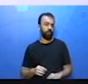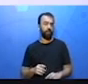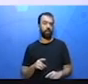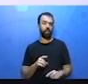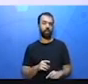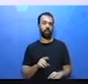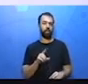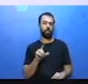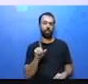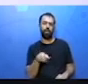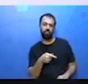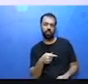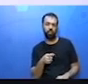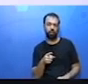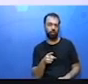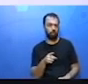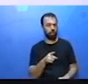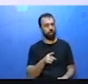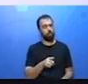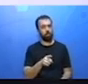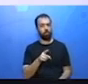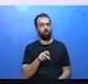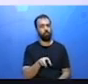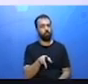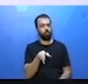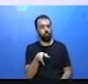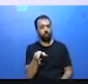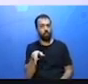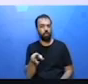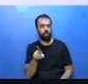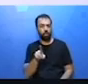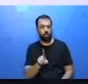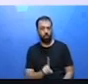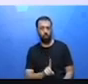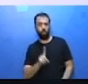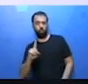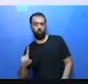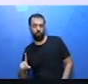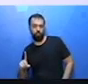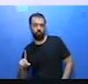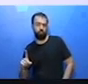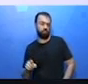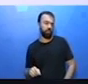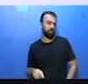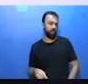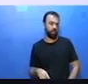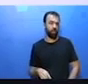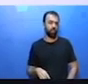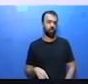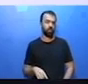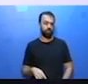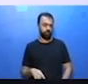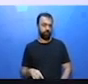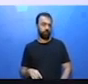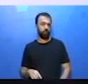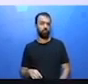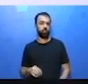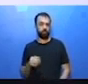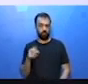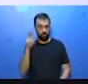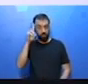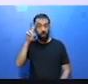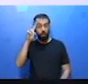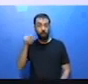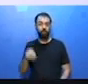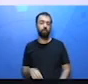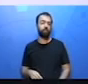vírgula e é vezes 10, eu vou andar com essa vírgula um número para a direita. Lembra?